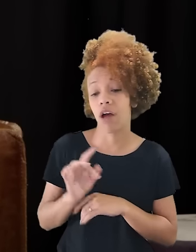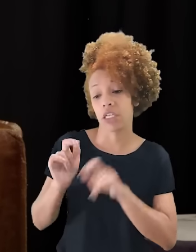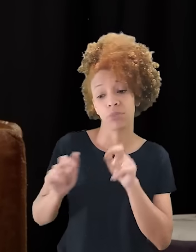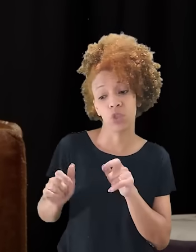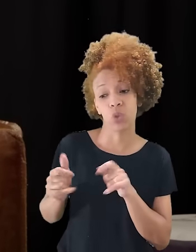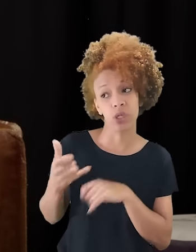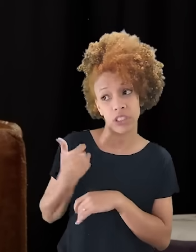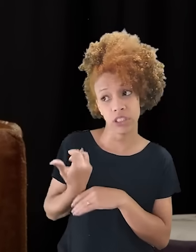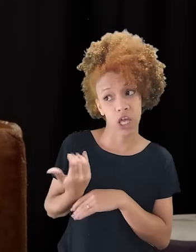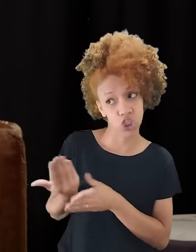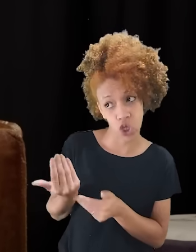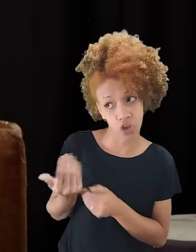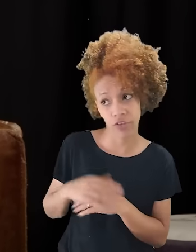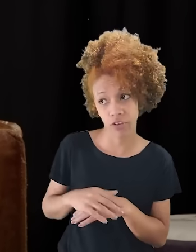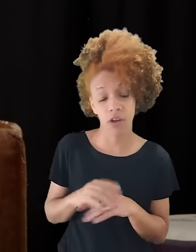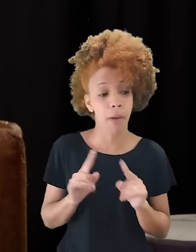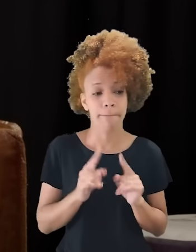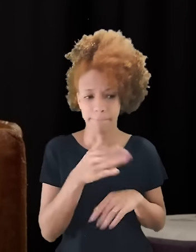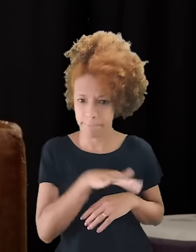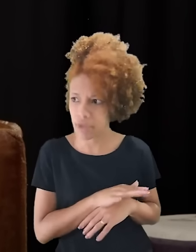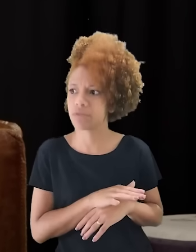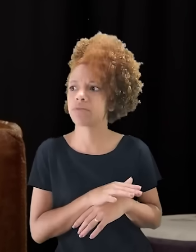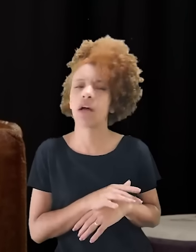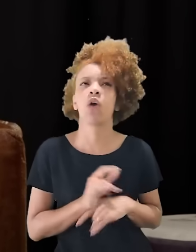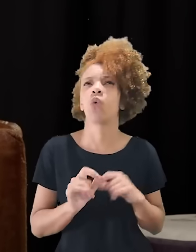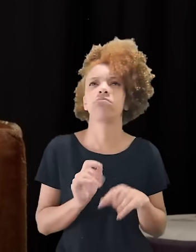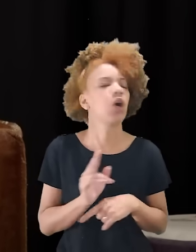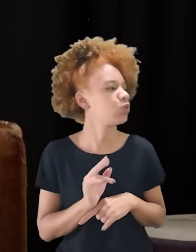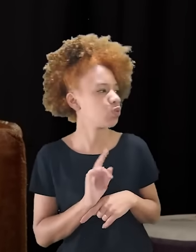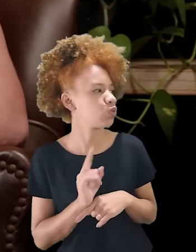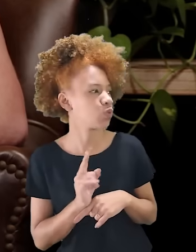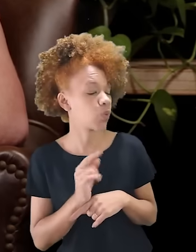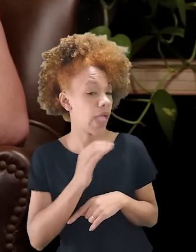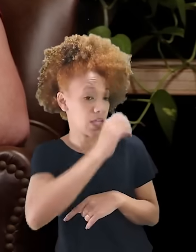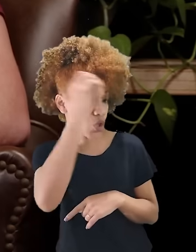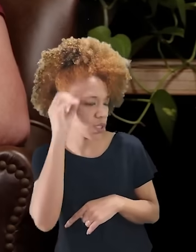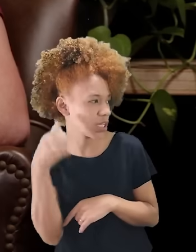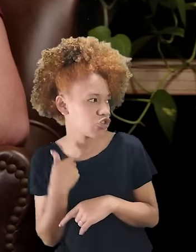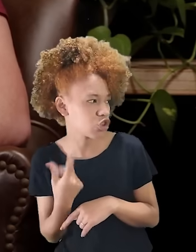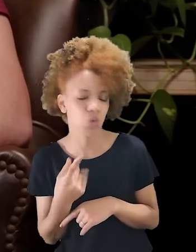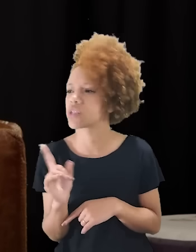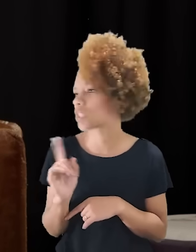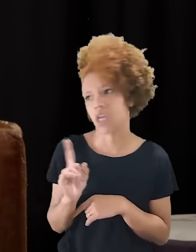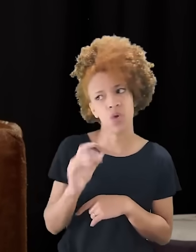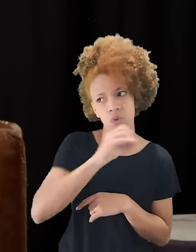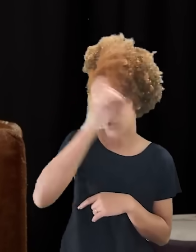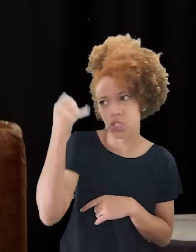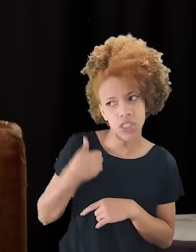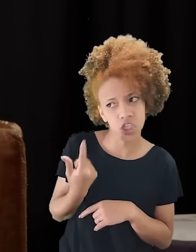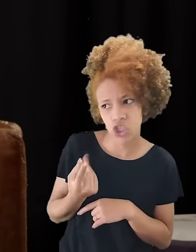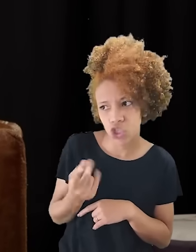as pessoas mais novas muitas de 20 21 22 23 novas eu falo tipo assim você inocente de 12 anos é não é